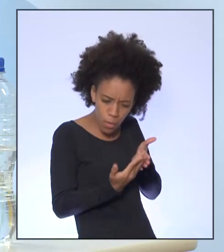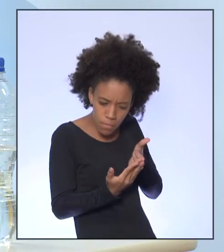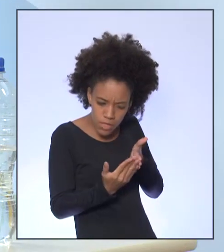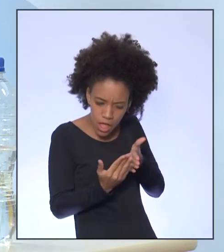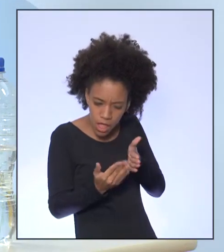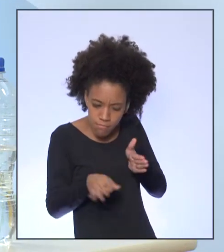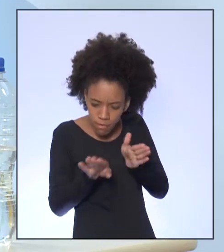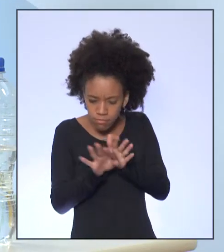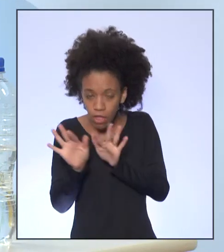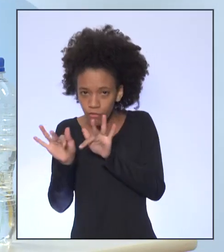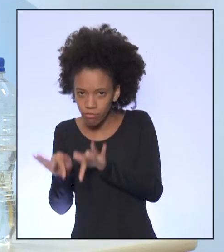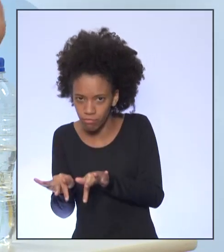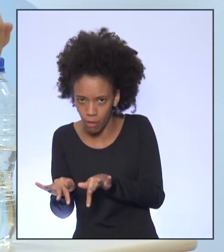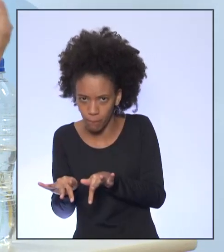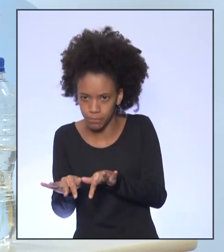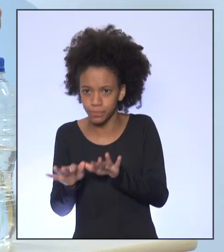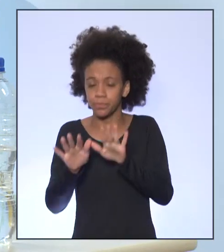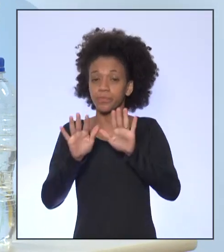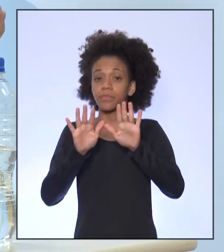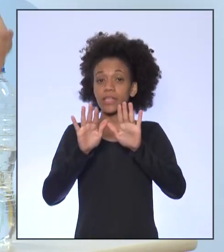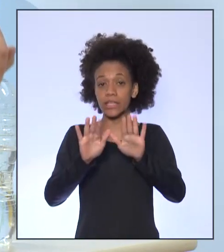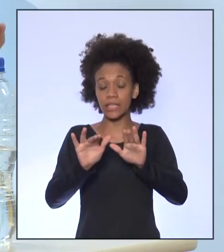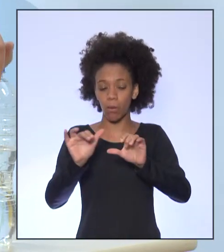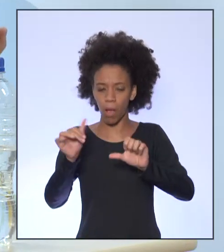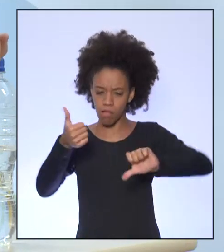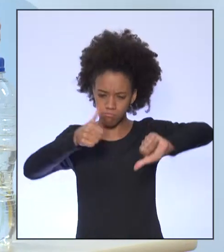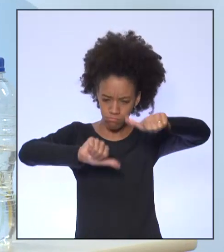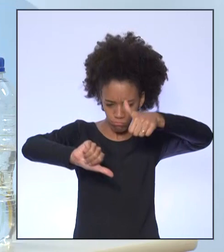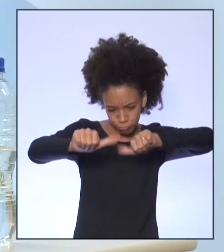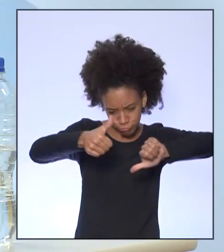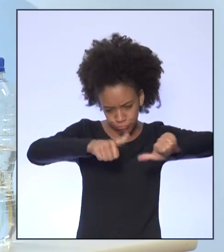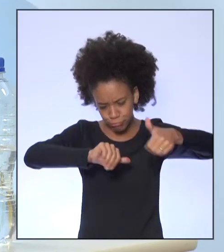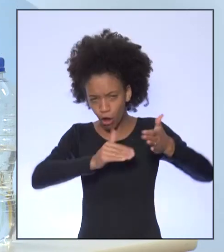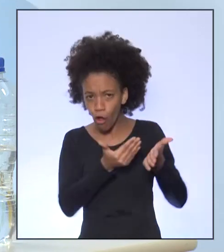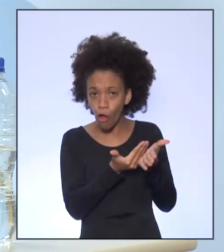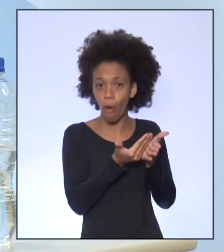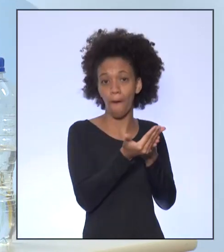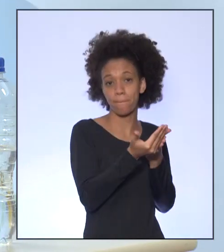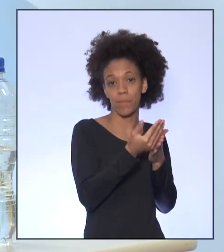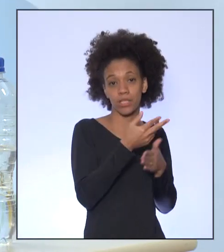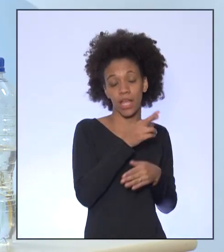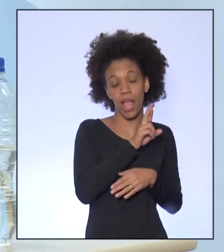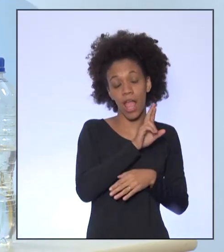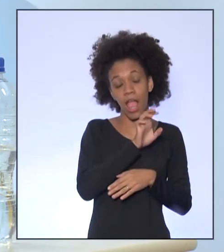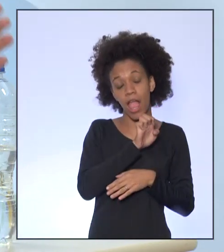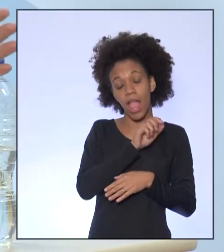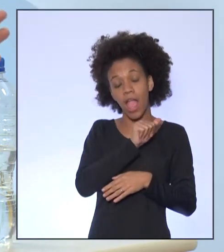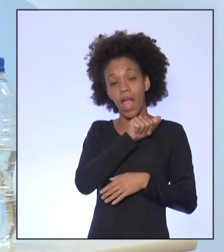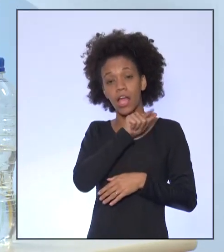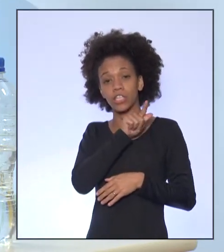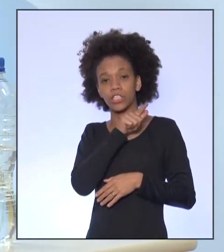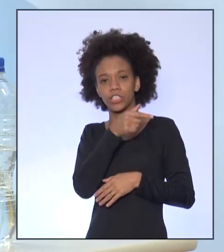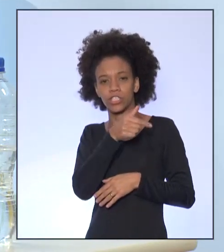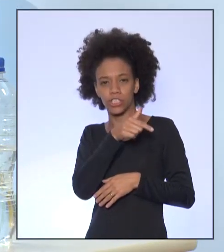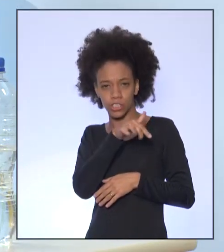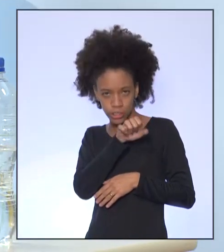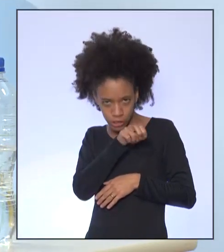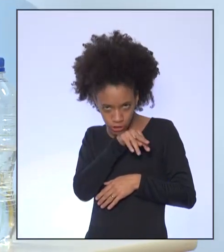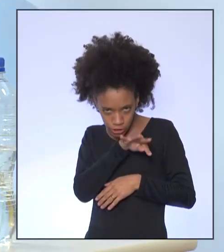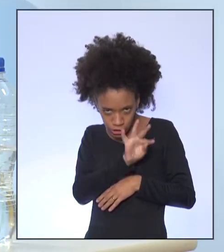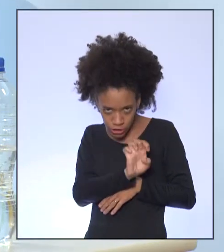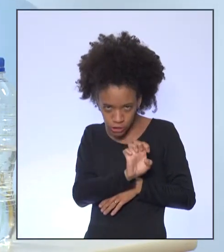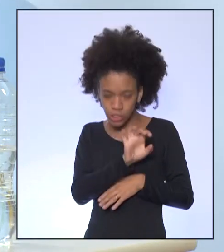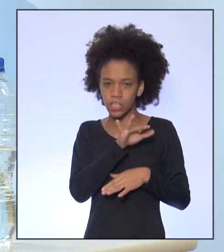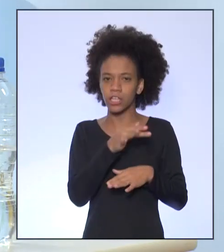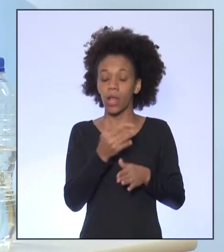da reação. As substâncias que elas estão no começo da reação, elas recebem o nome de reagente. As substâncias que aparecem no final